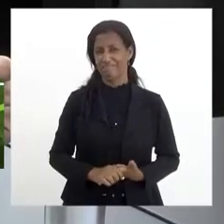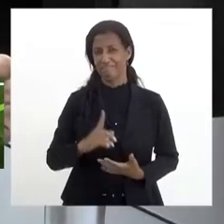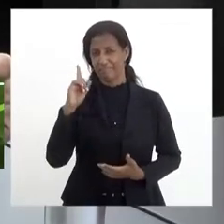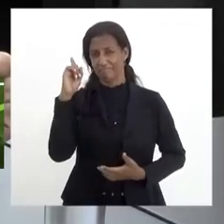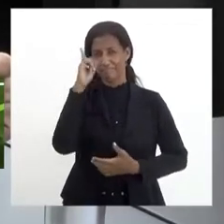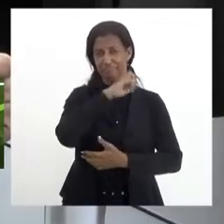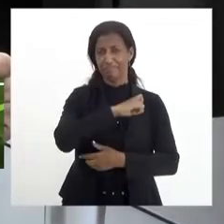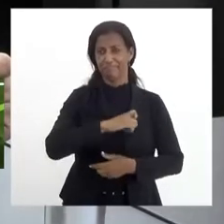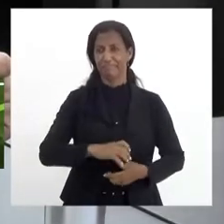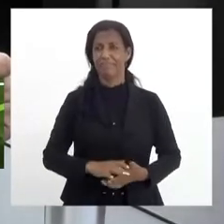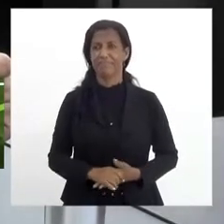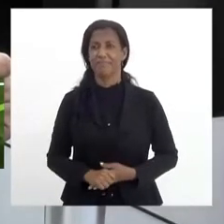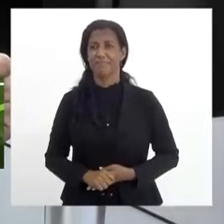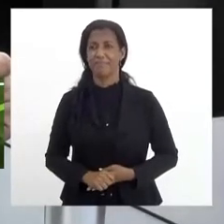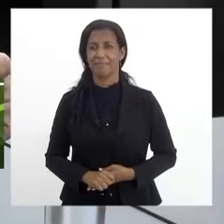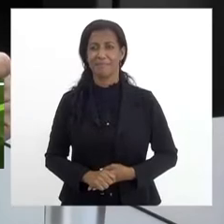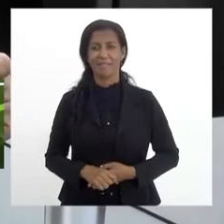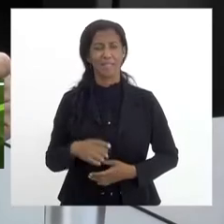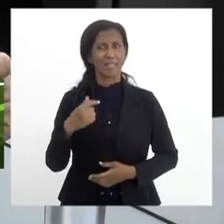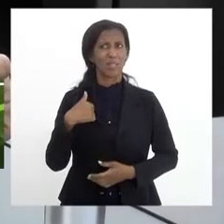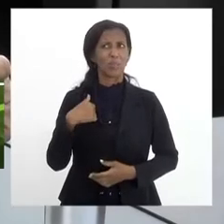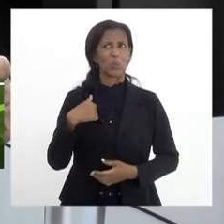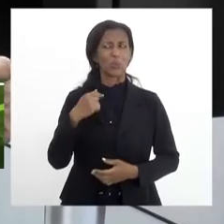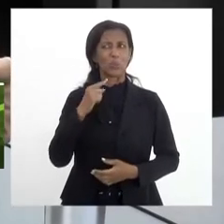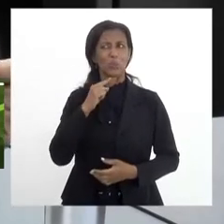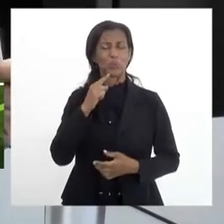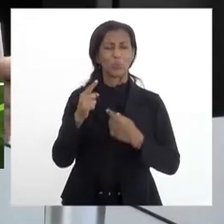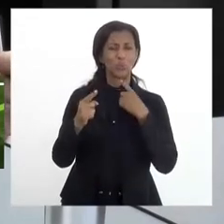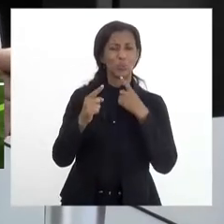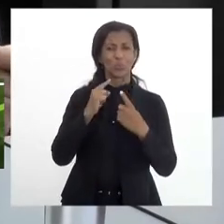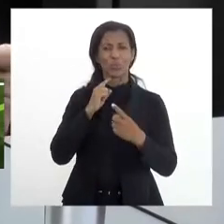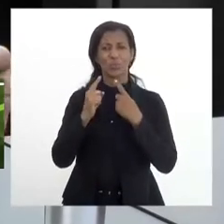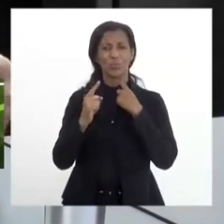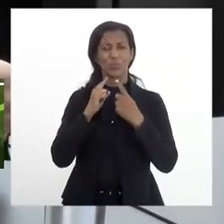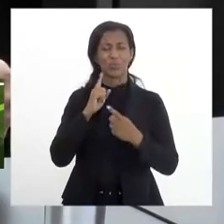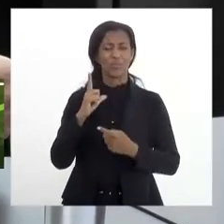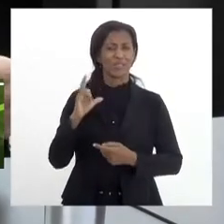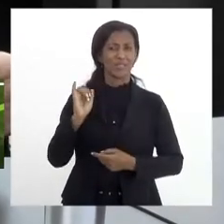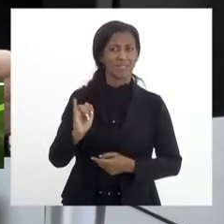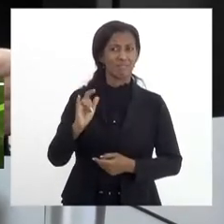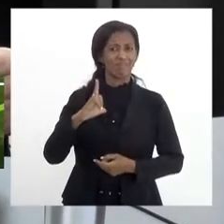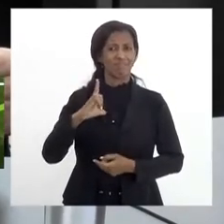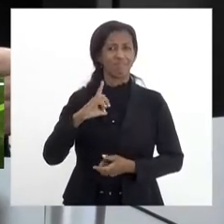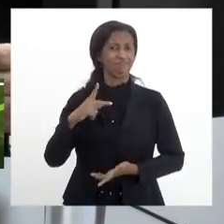inusitado. Eu fiquei até em dúvidas se tínhamos, de fato,